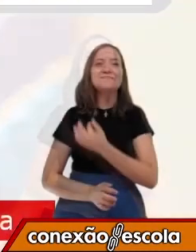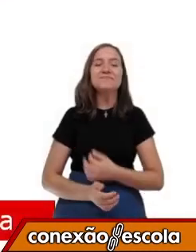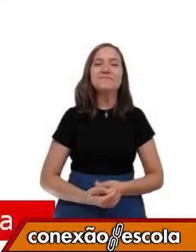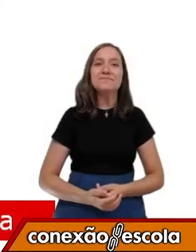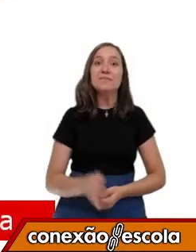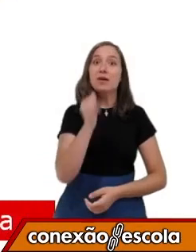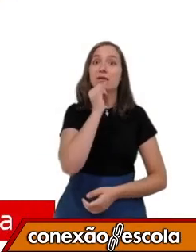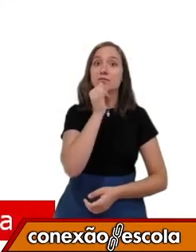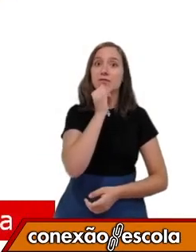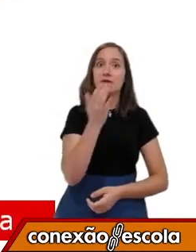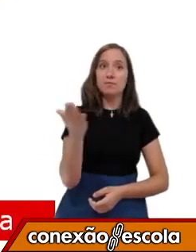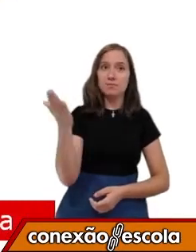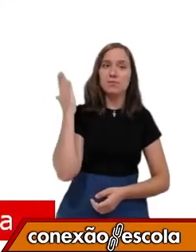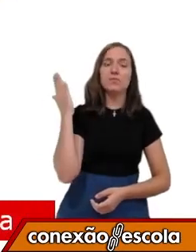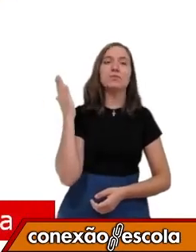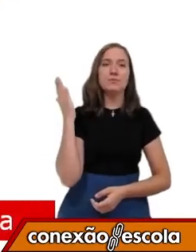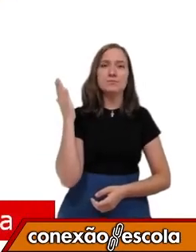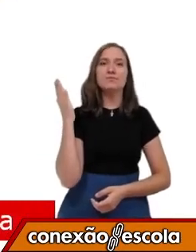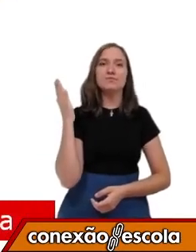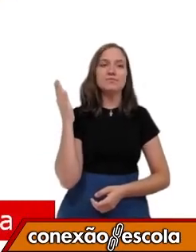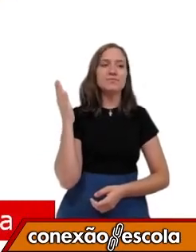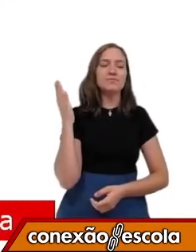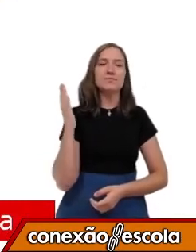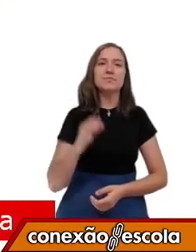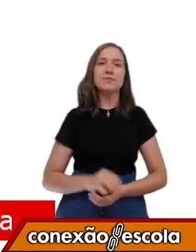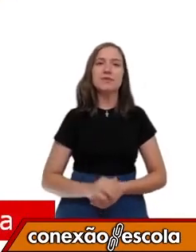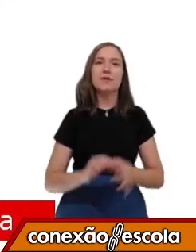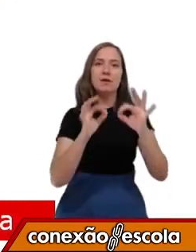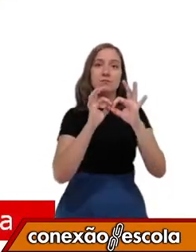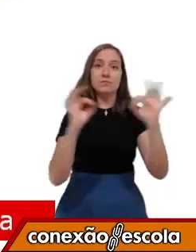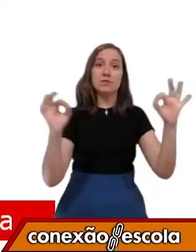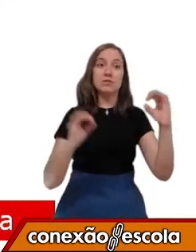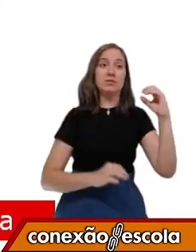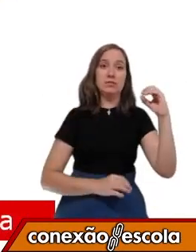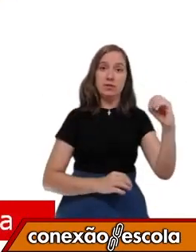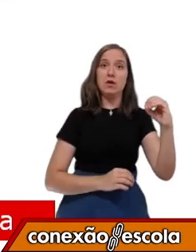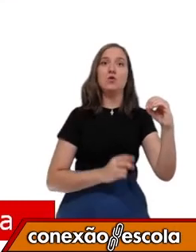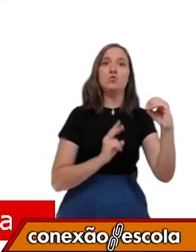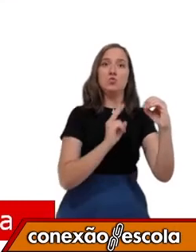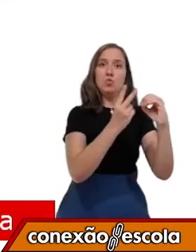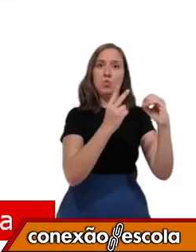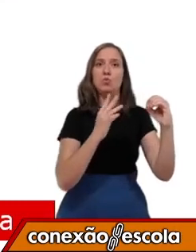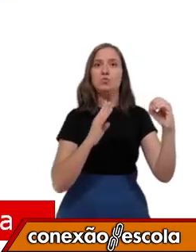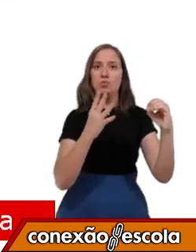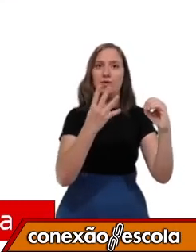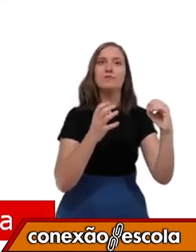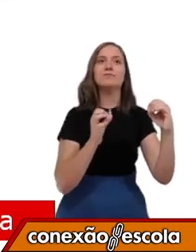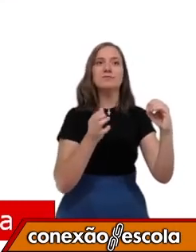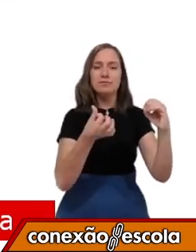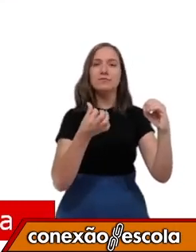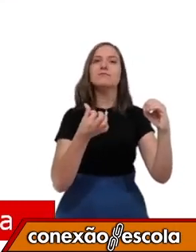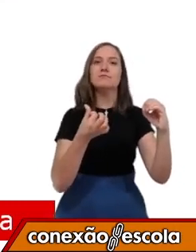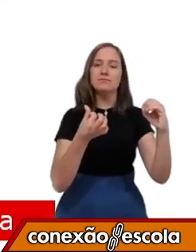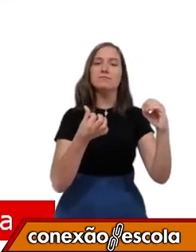temos na reta numérica um conjunto de números, começando com o 0, 2, 4, 6,